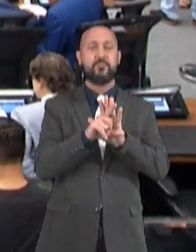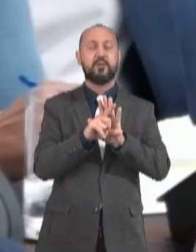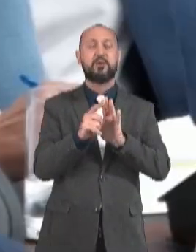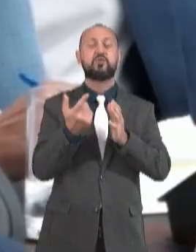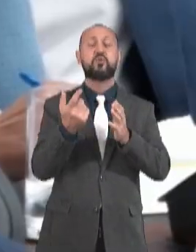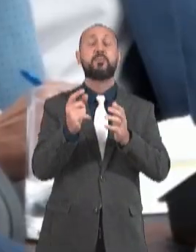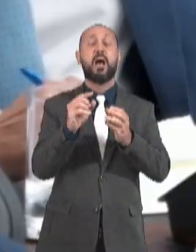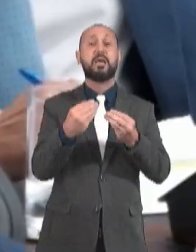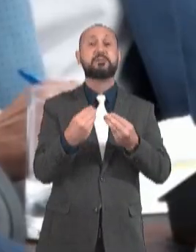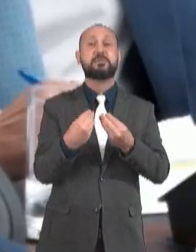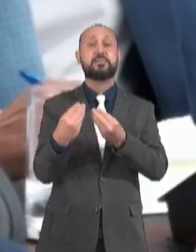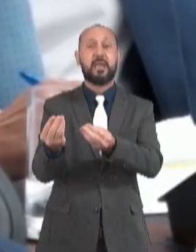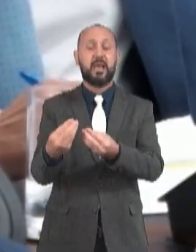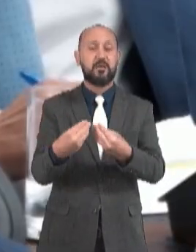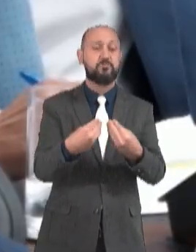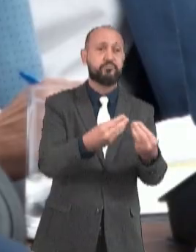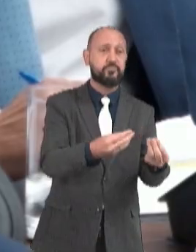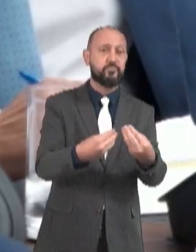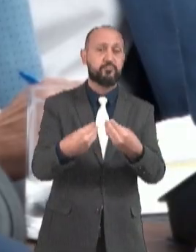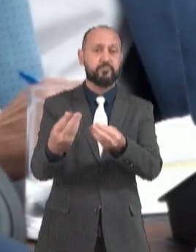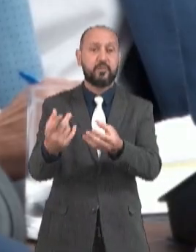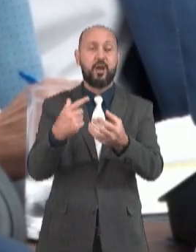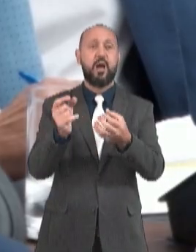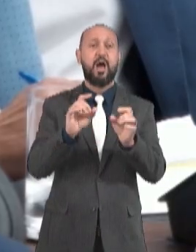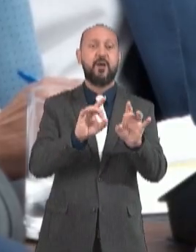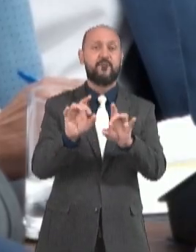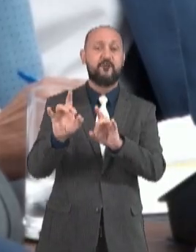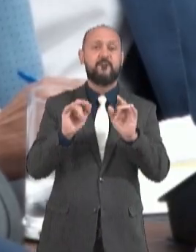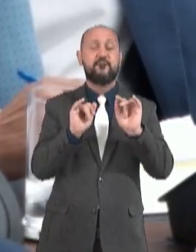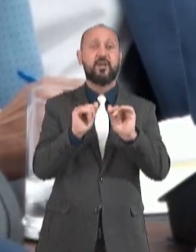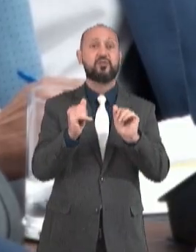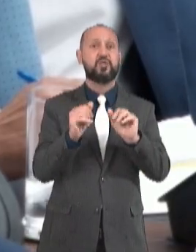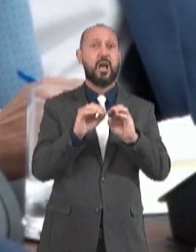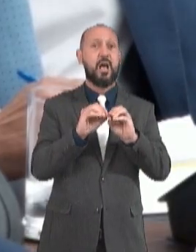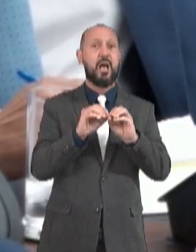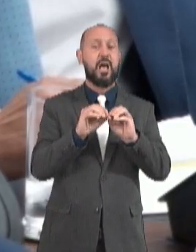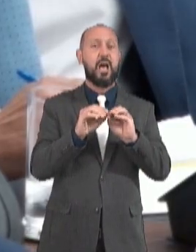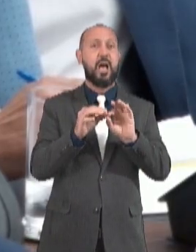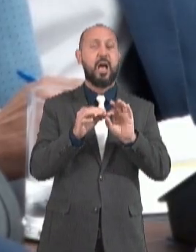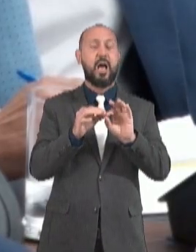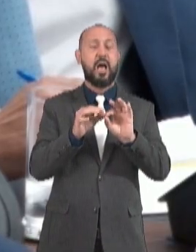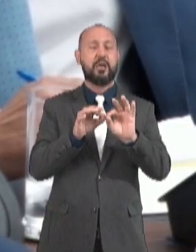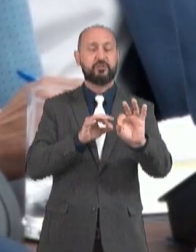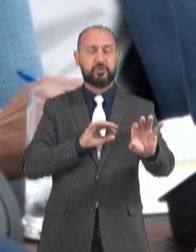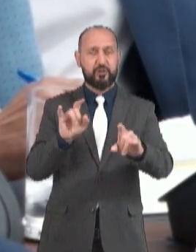essas entregas, no caso de comércio à distância ou não presencial,